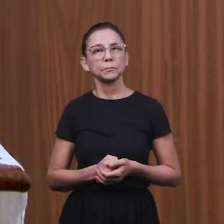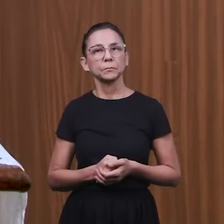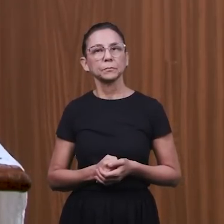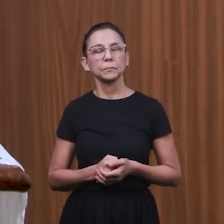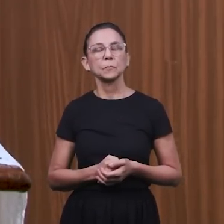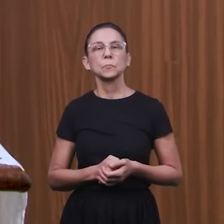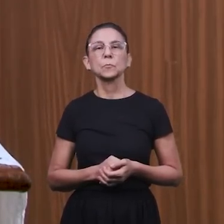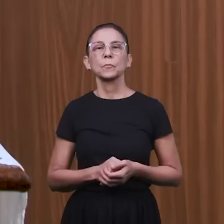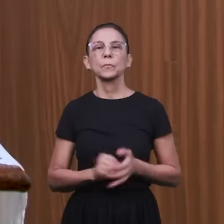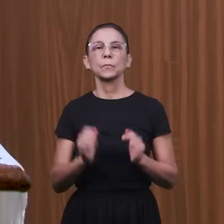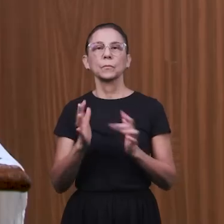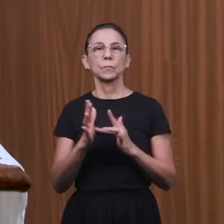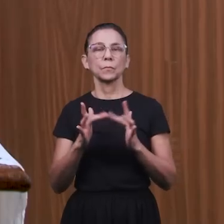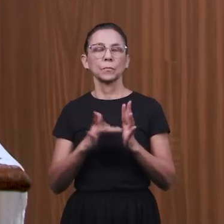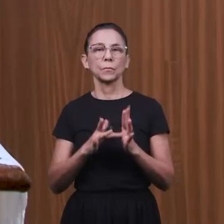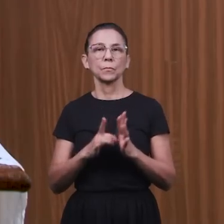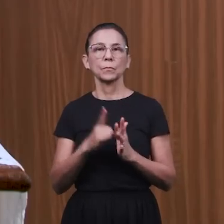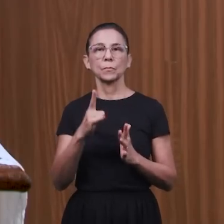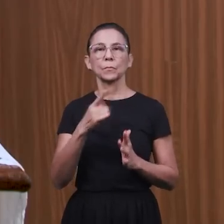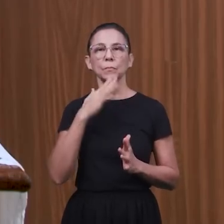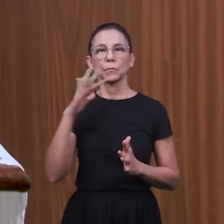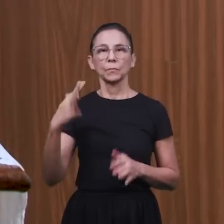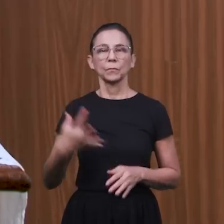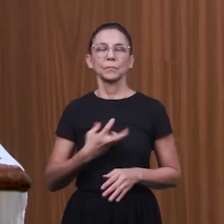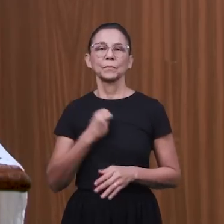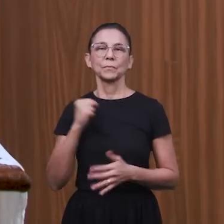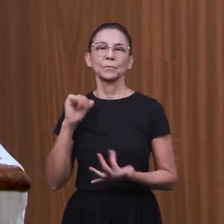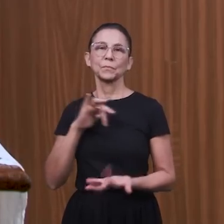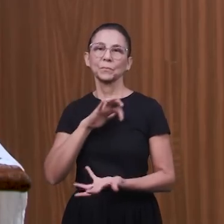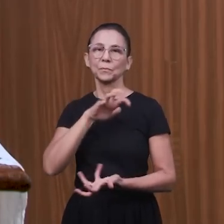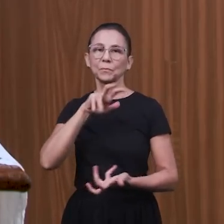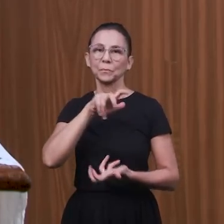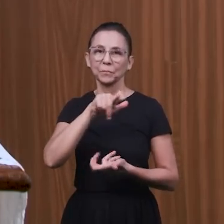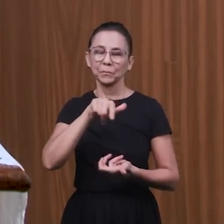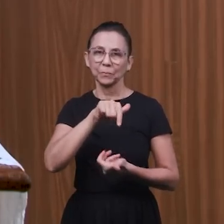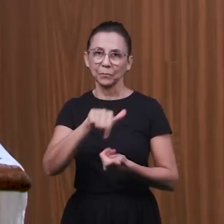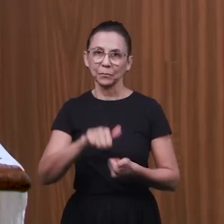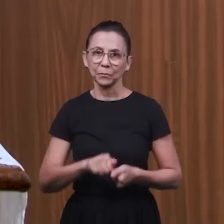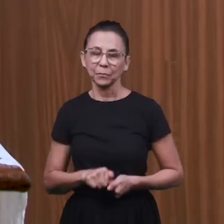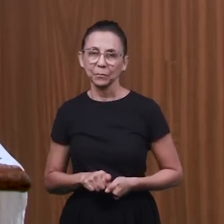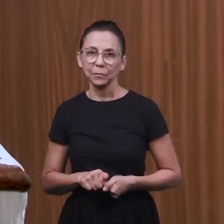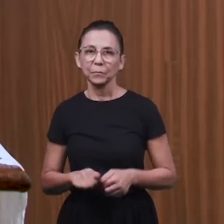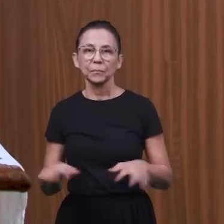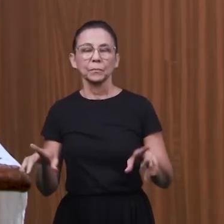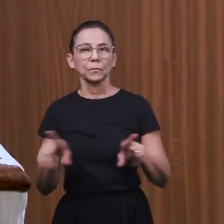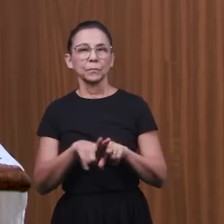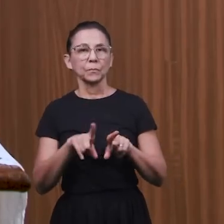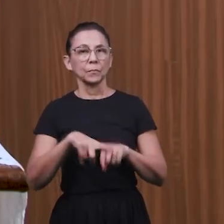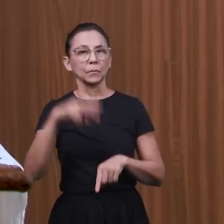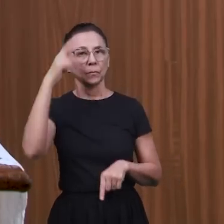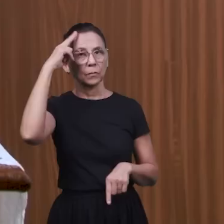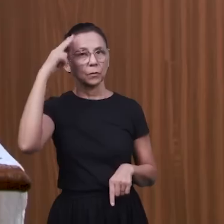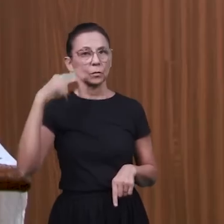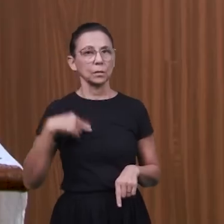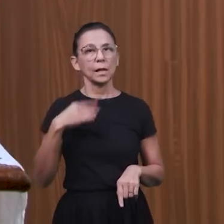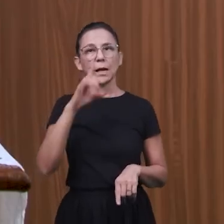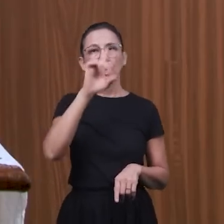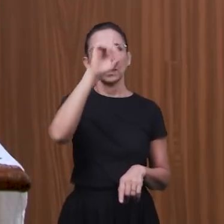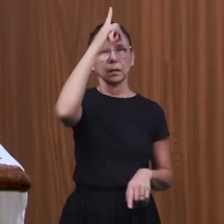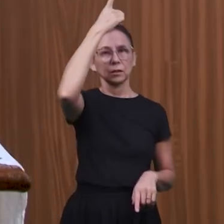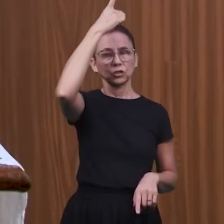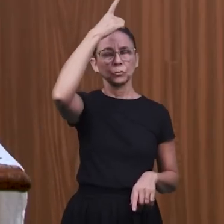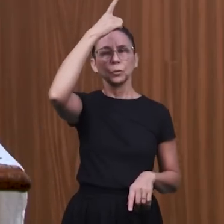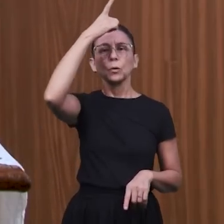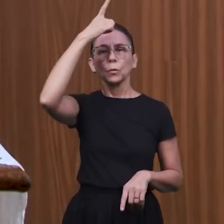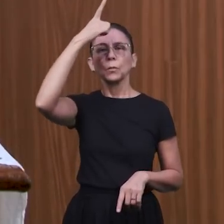mundo, porque Deus falou com ele através de sonhos, dele interpretou os sonhos que Faraó tinha e aquilo perturbavam a sua